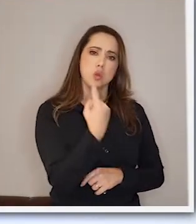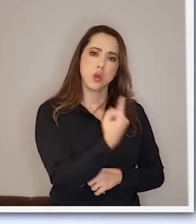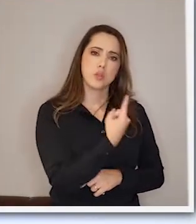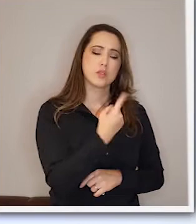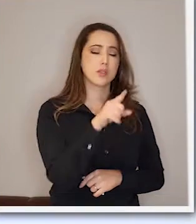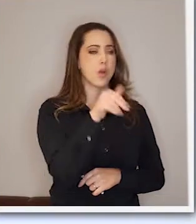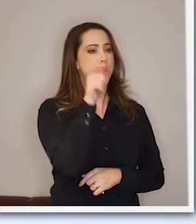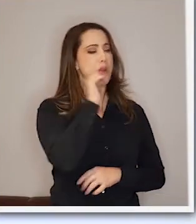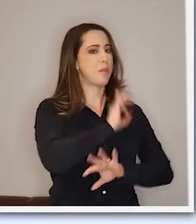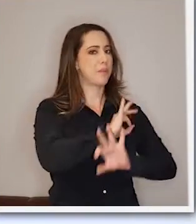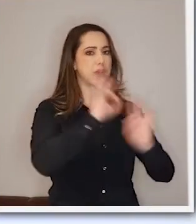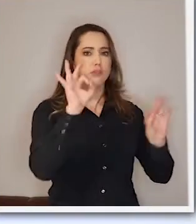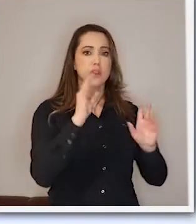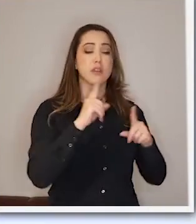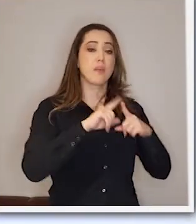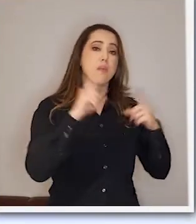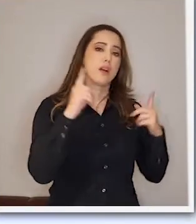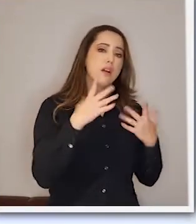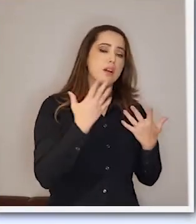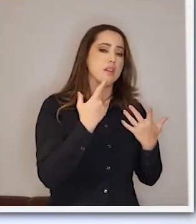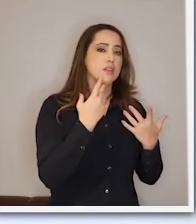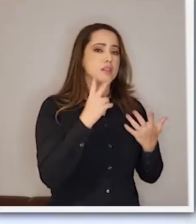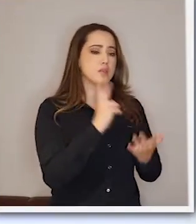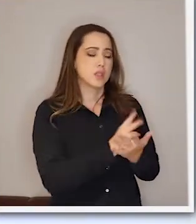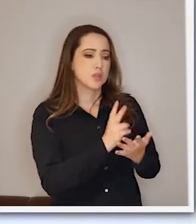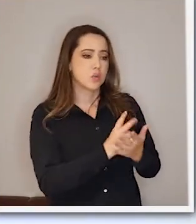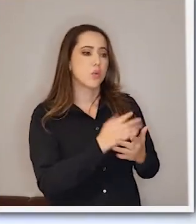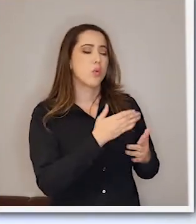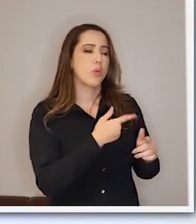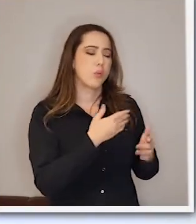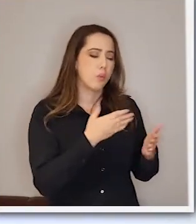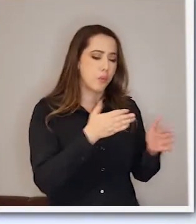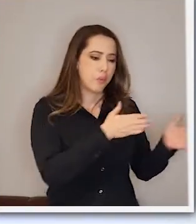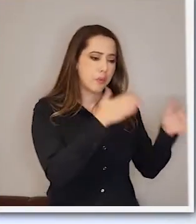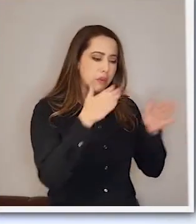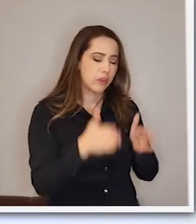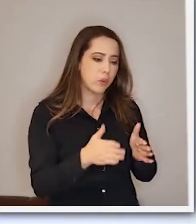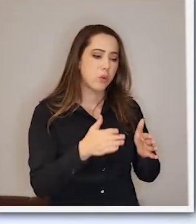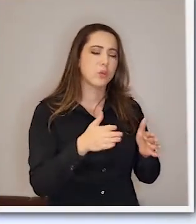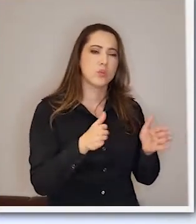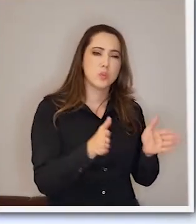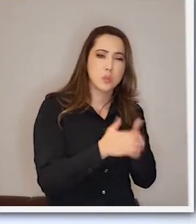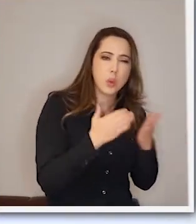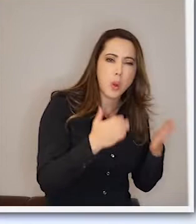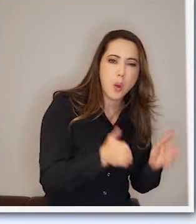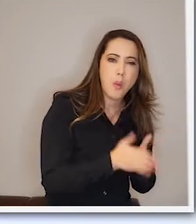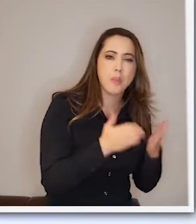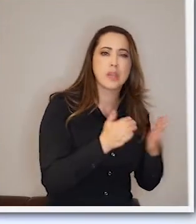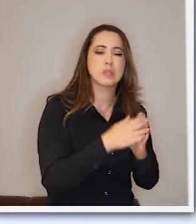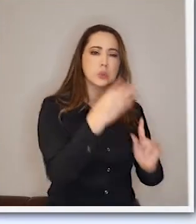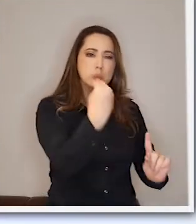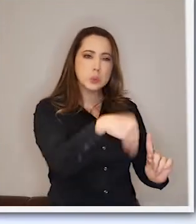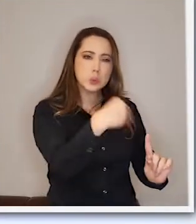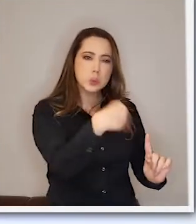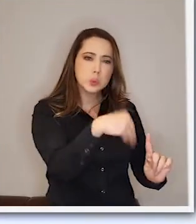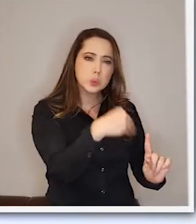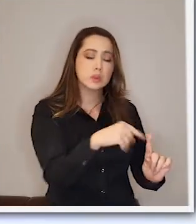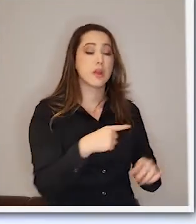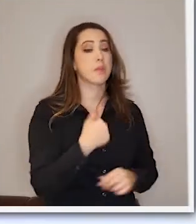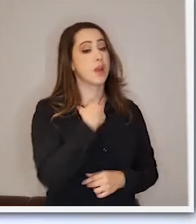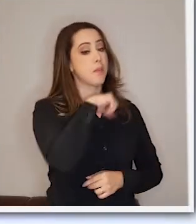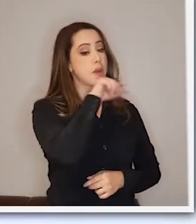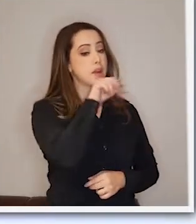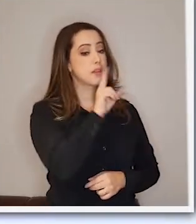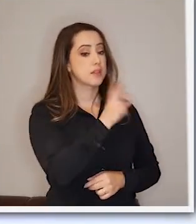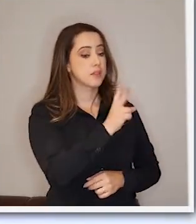uma mulher exemplar, e apesar de toda a situação de vulnerabilidade que vivíamos, de pobreza que vivíamos, ela